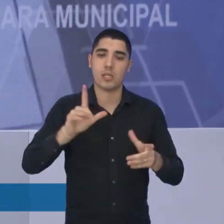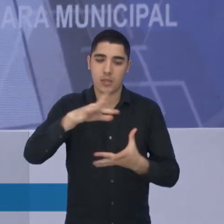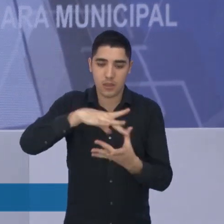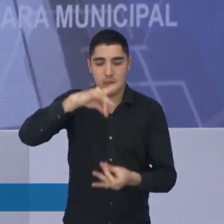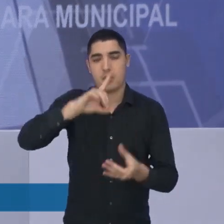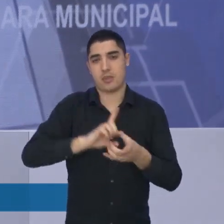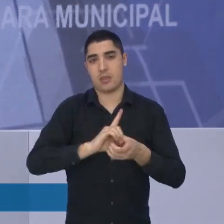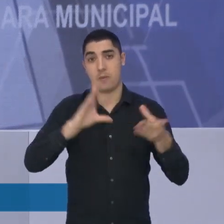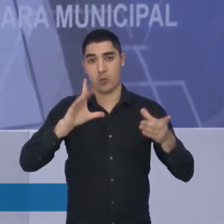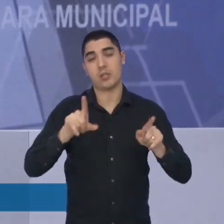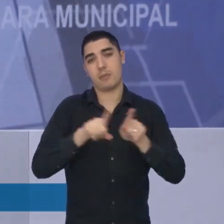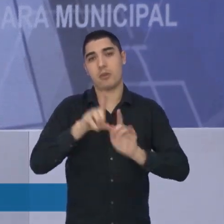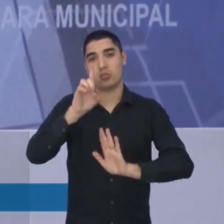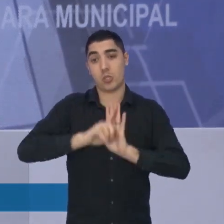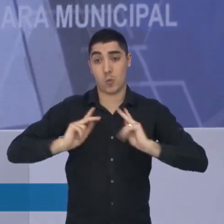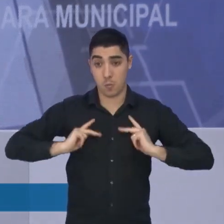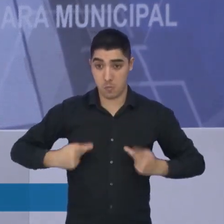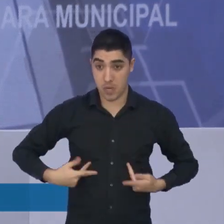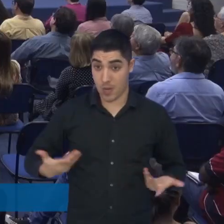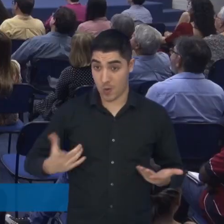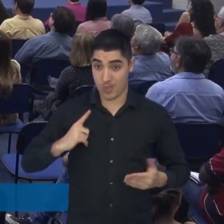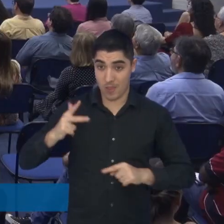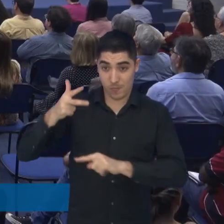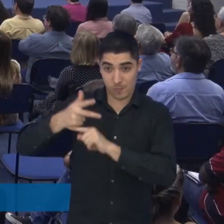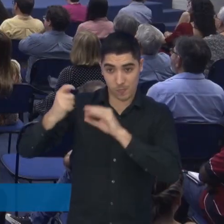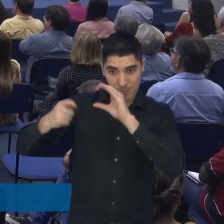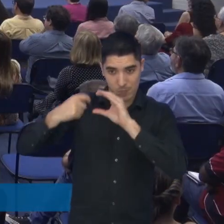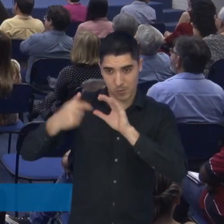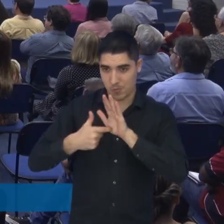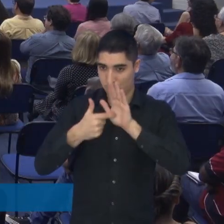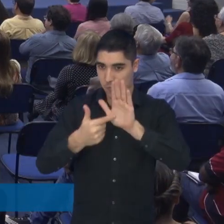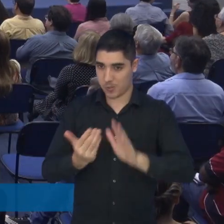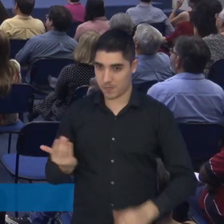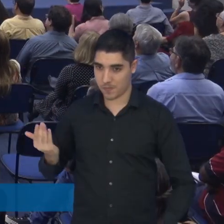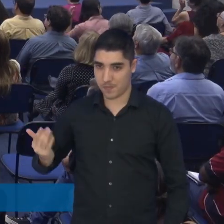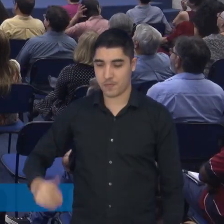humanos. Então, vamos assistir o vídeo.